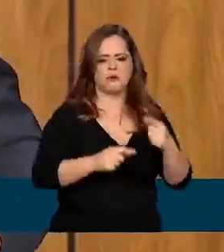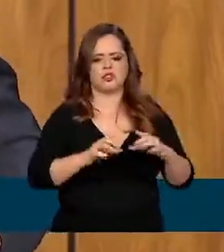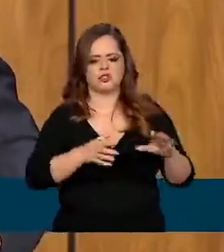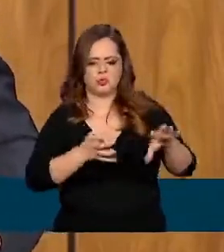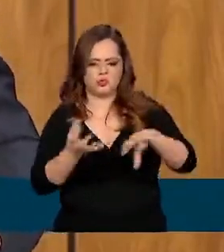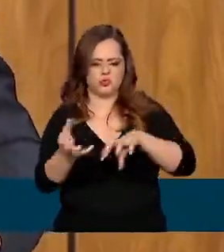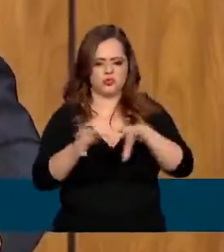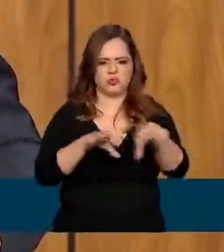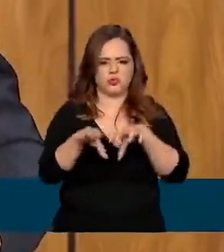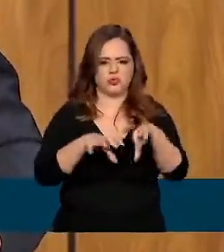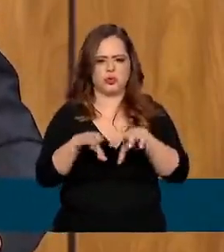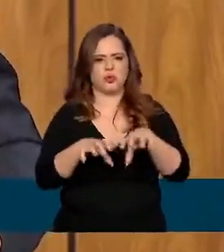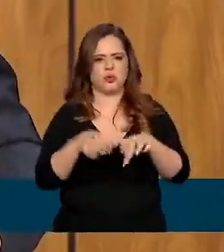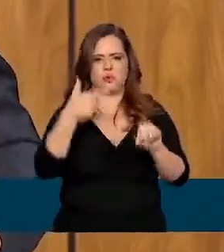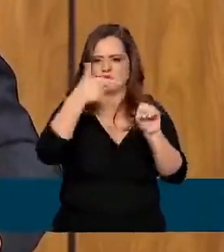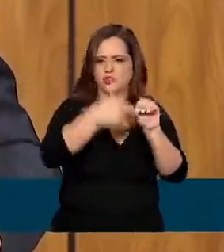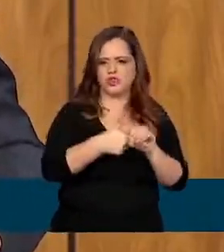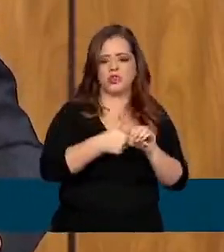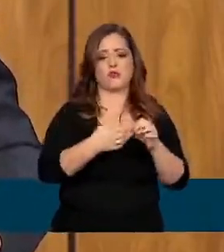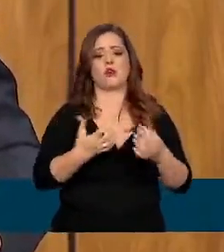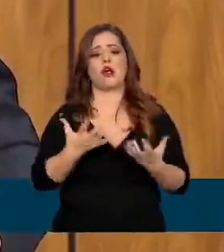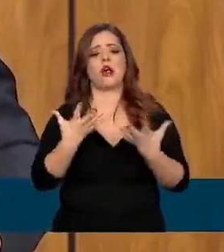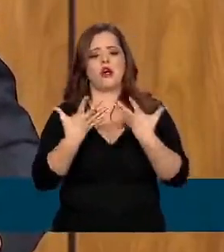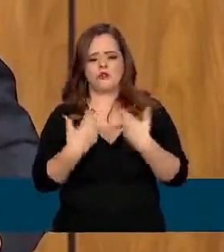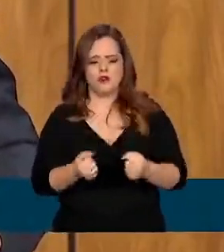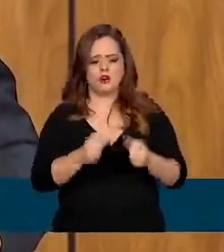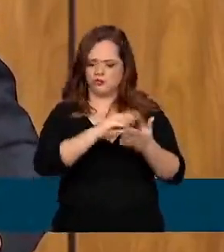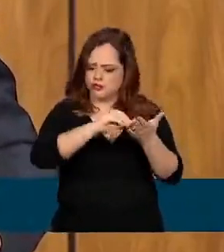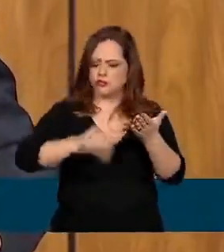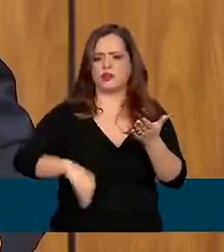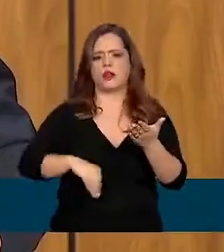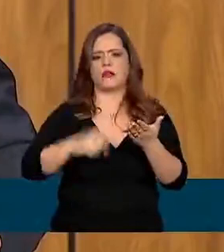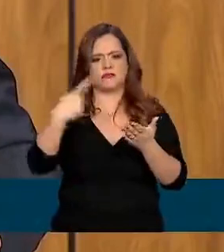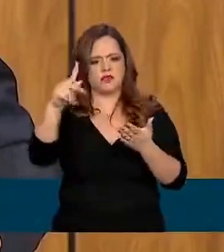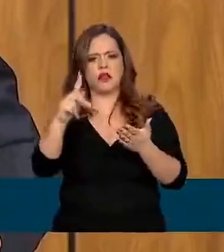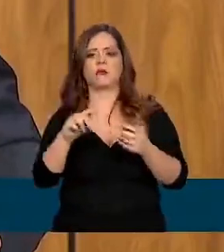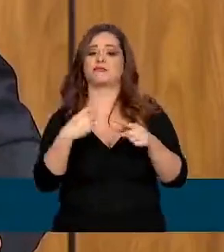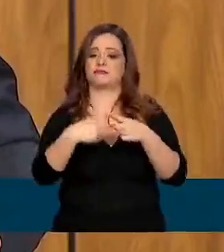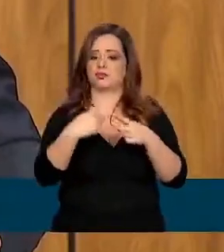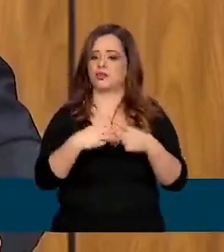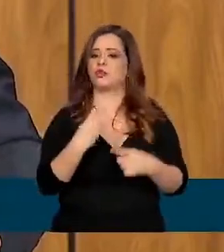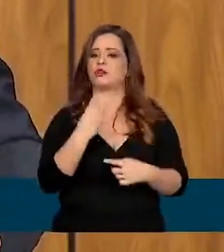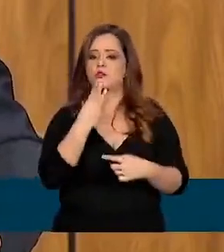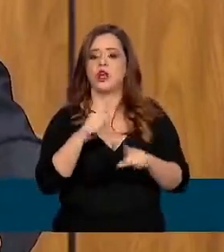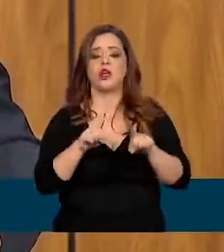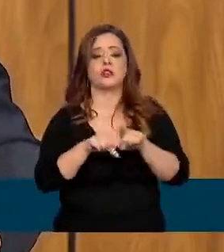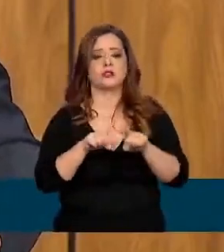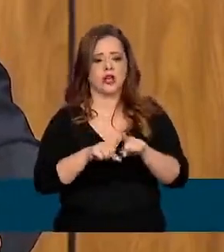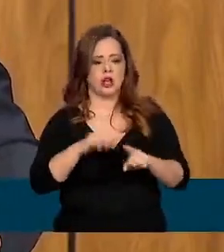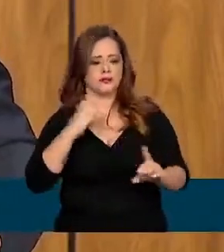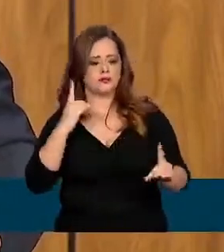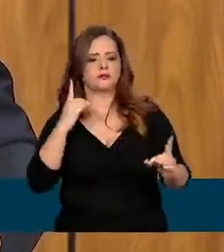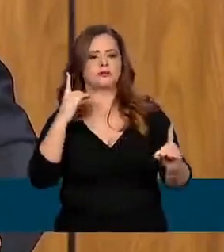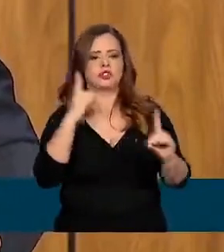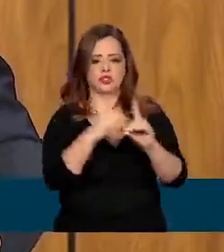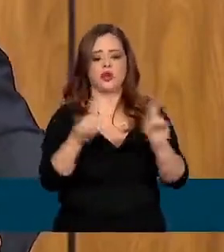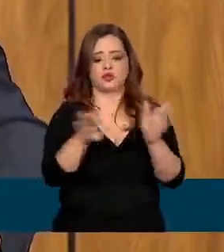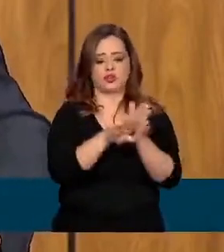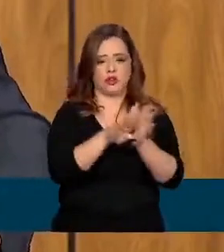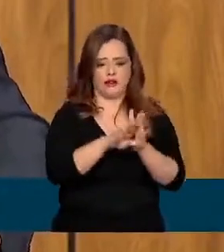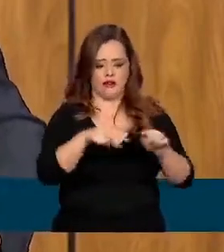transitar com combustível sabe e vamos tirar de lá porque os anulamos sabe conquistar aquela Terra